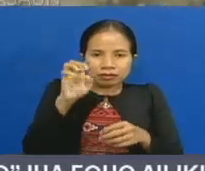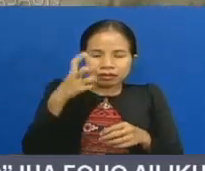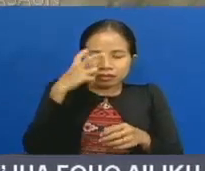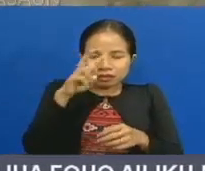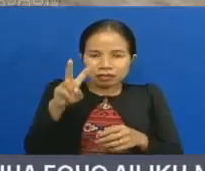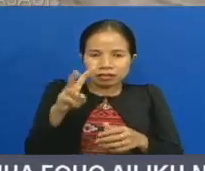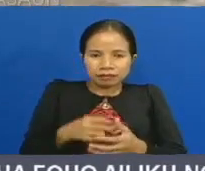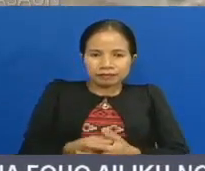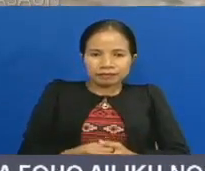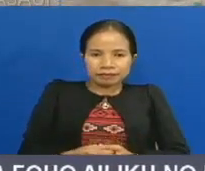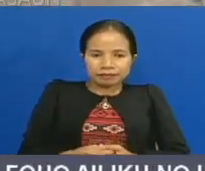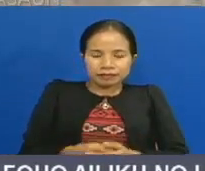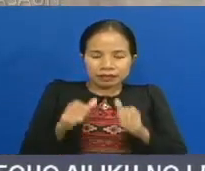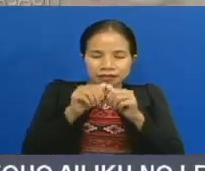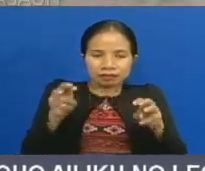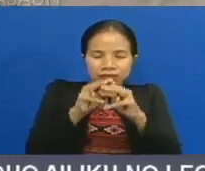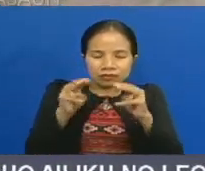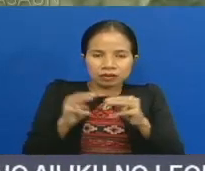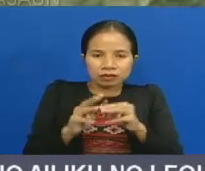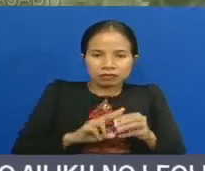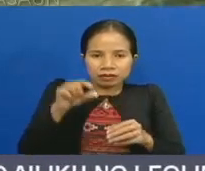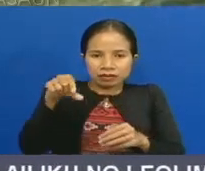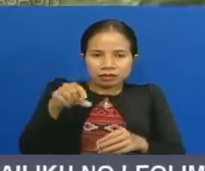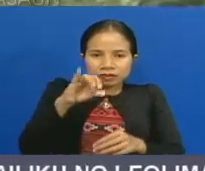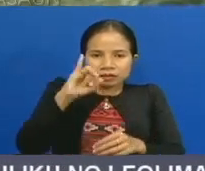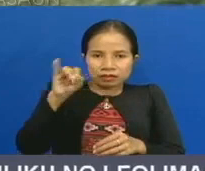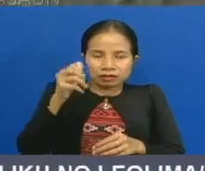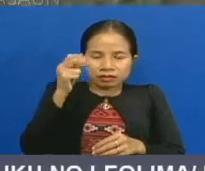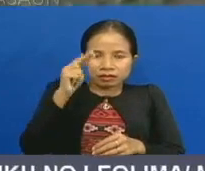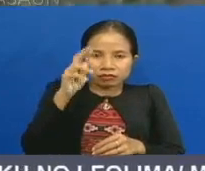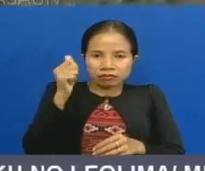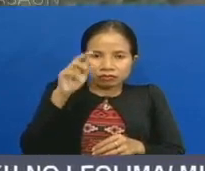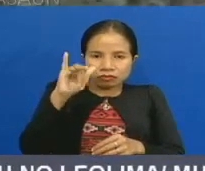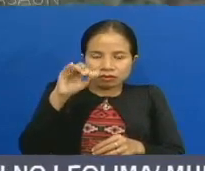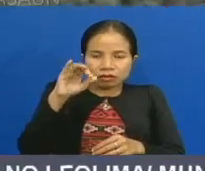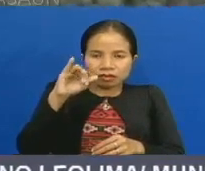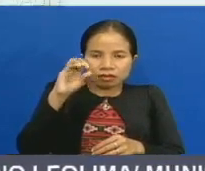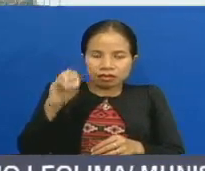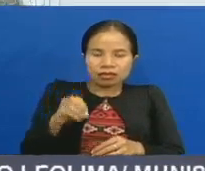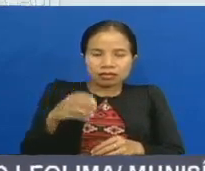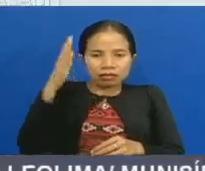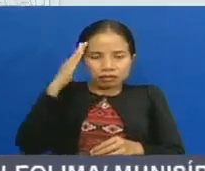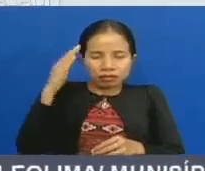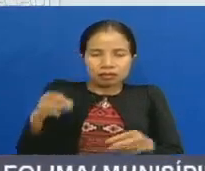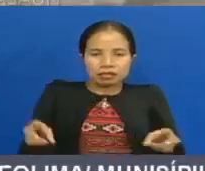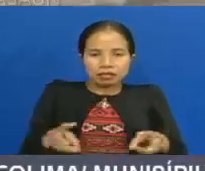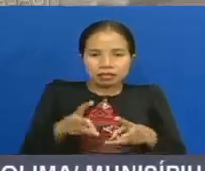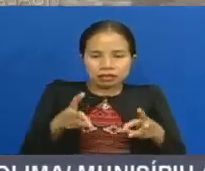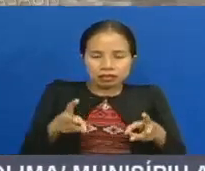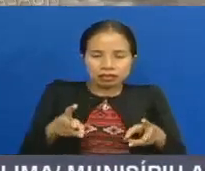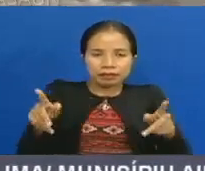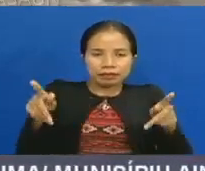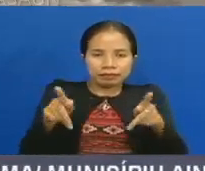identificada. Administrador município Viqueque, Januari Soares Boli, reconhece estrada Liga ba Centro,